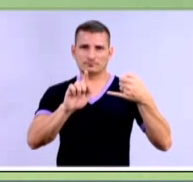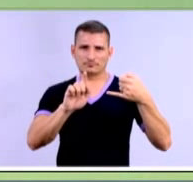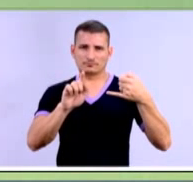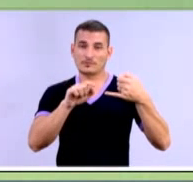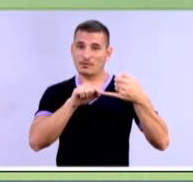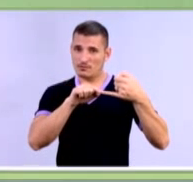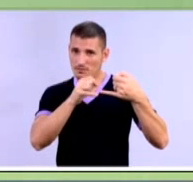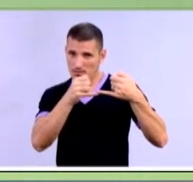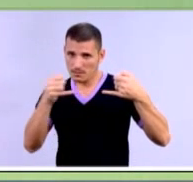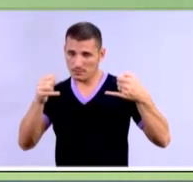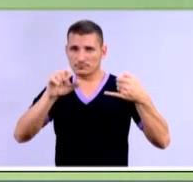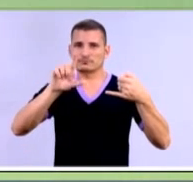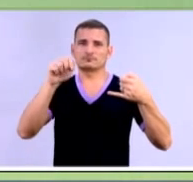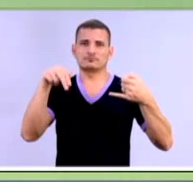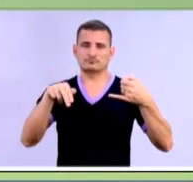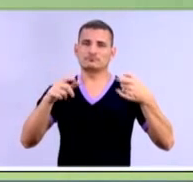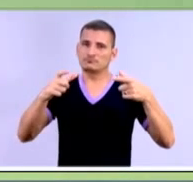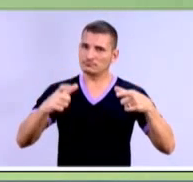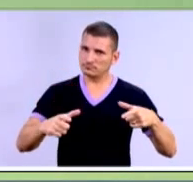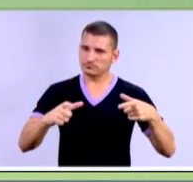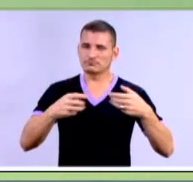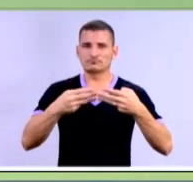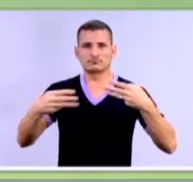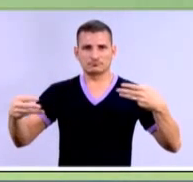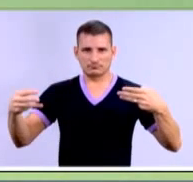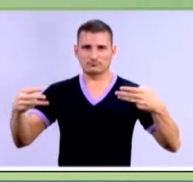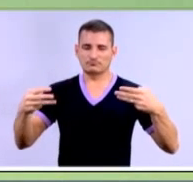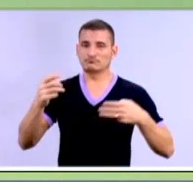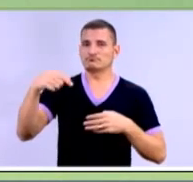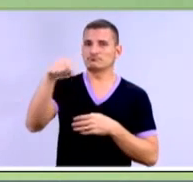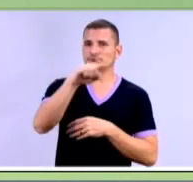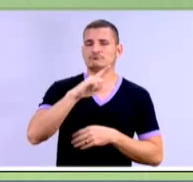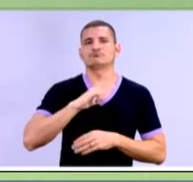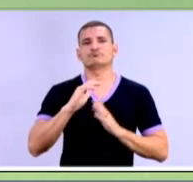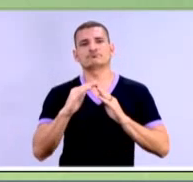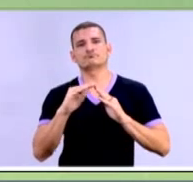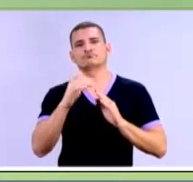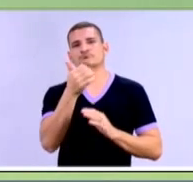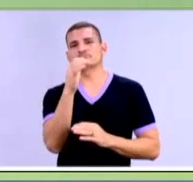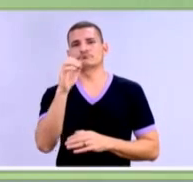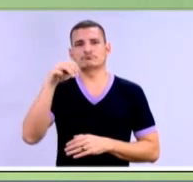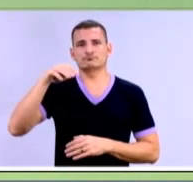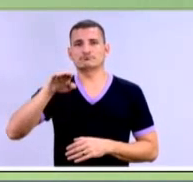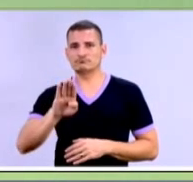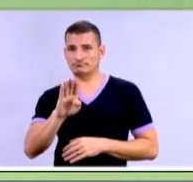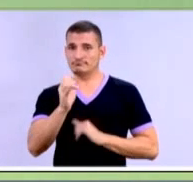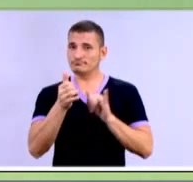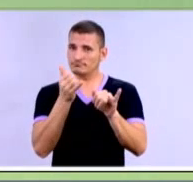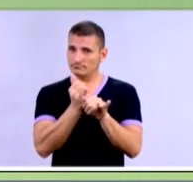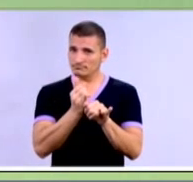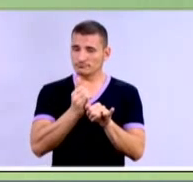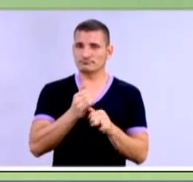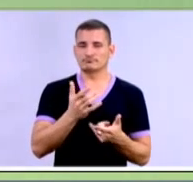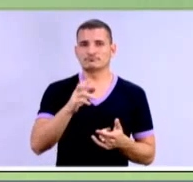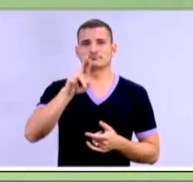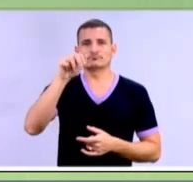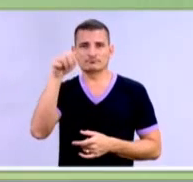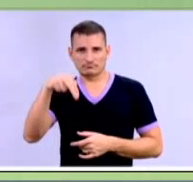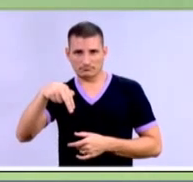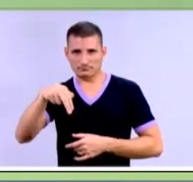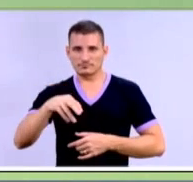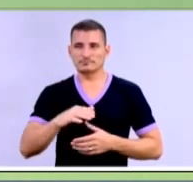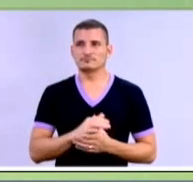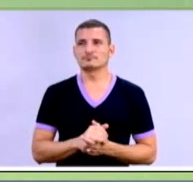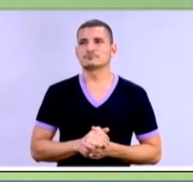local, tá, gente? LAN. Alguns de vocês já devem ter em casa 10 megabits de internet, correto? De WAN. E